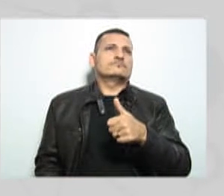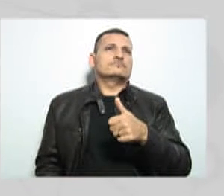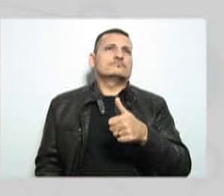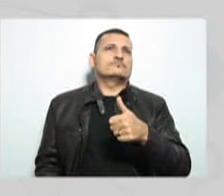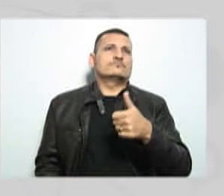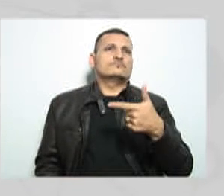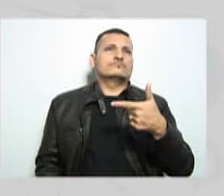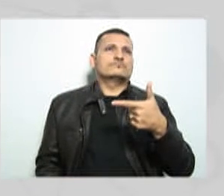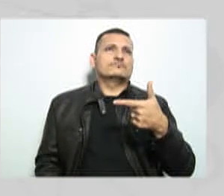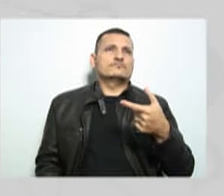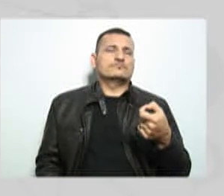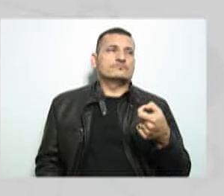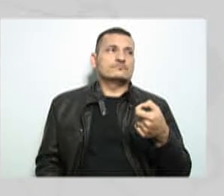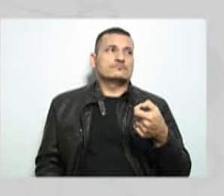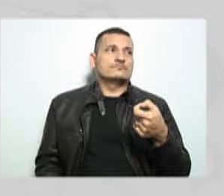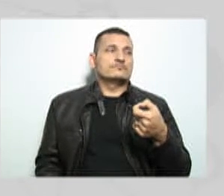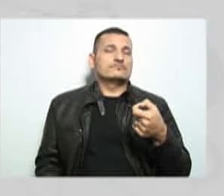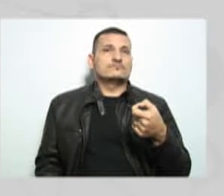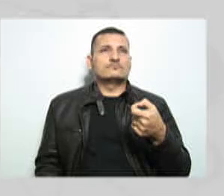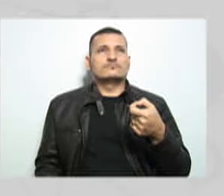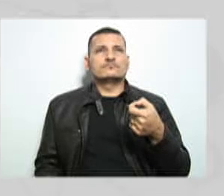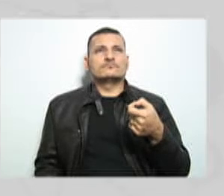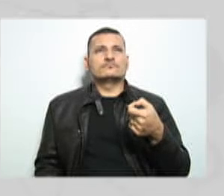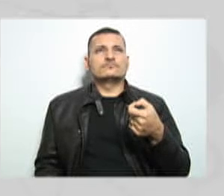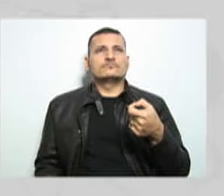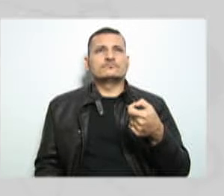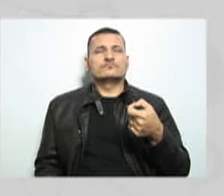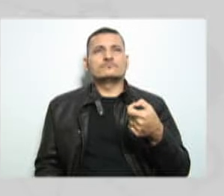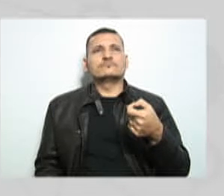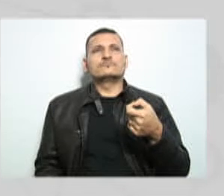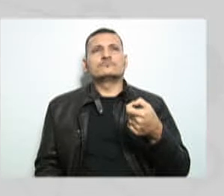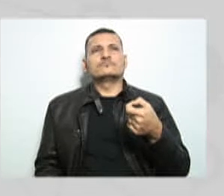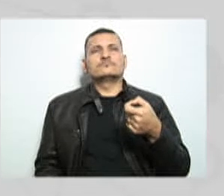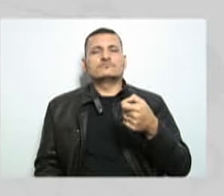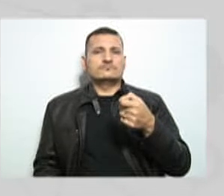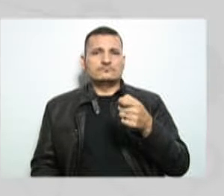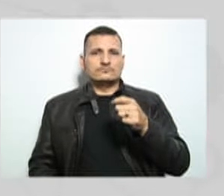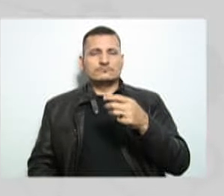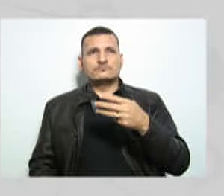tá? E aqui os 30,